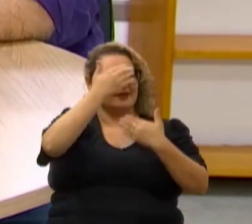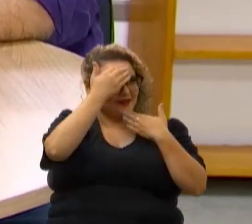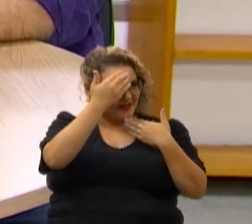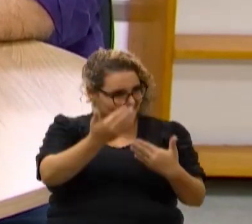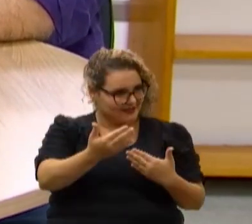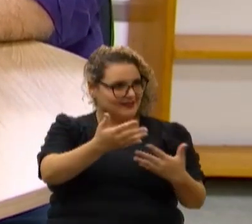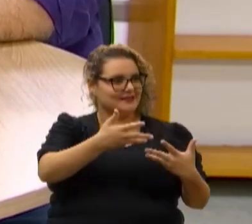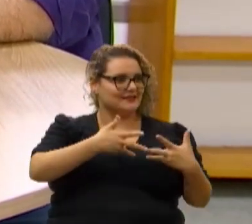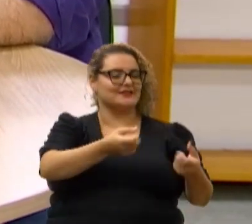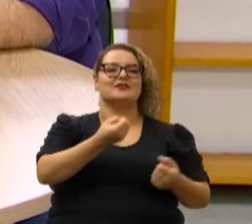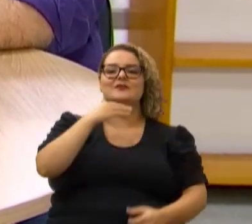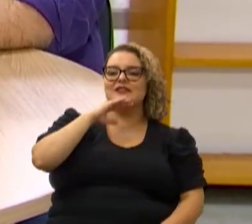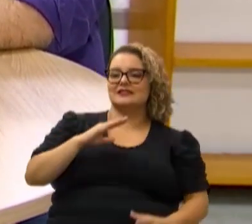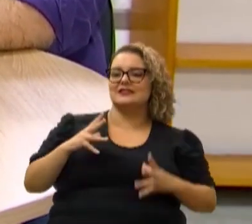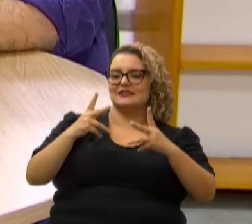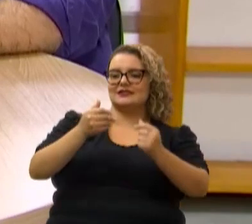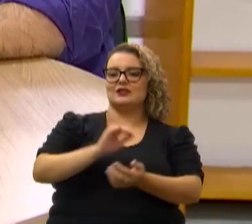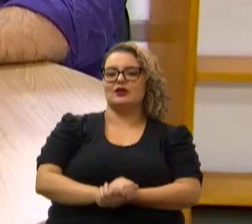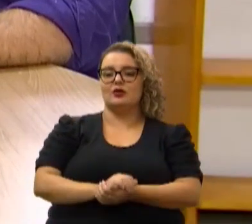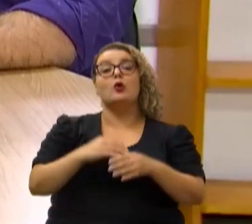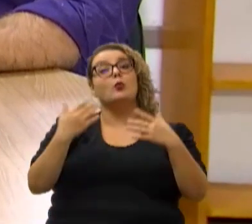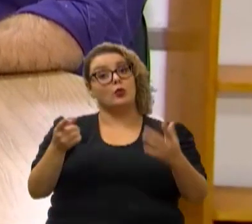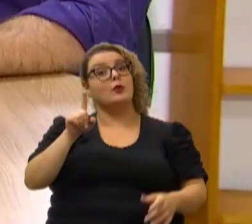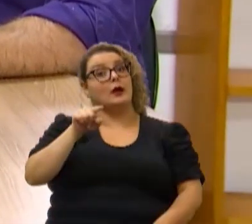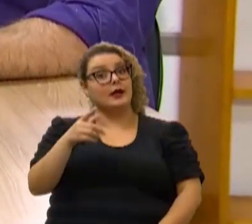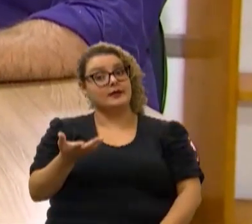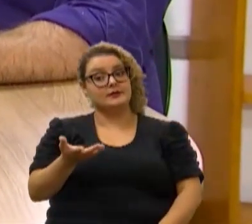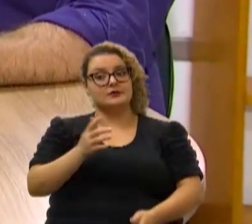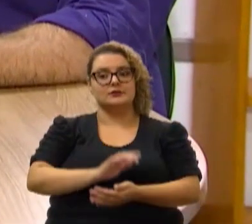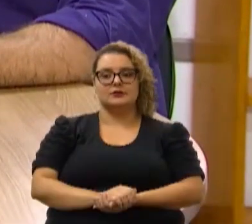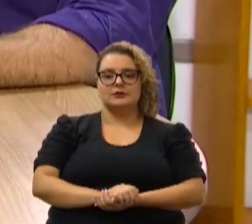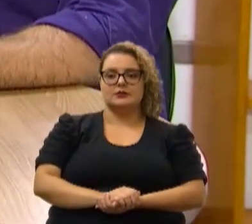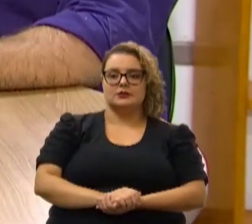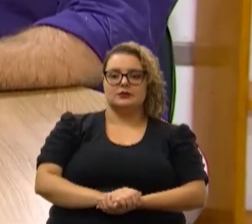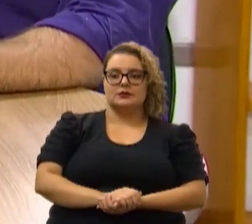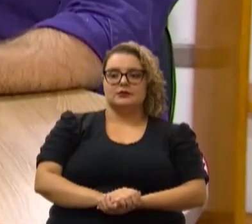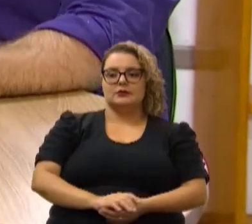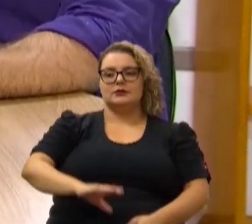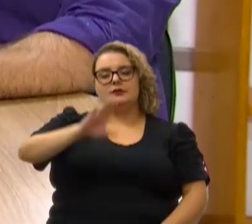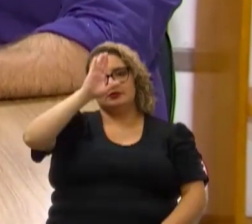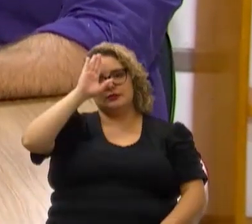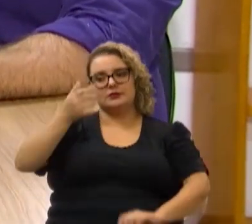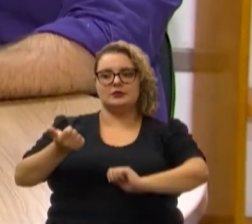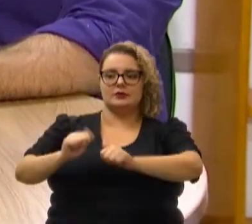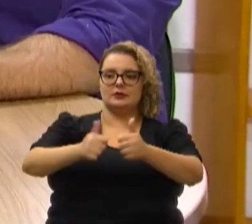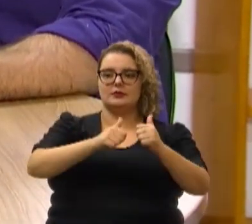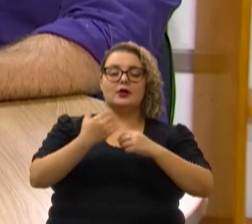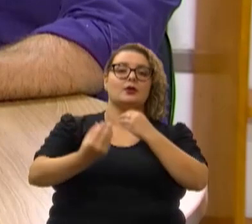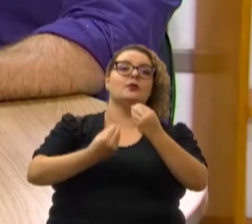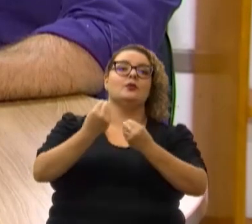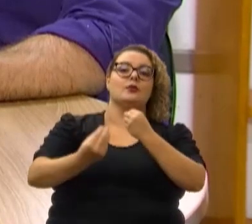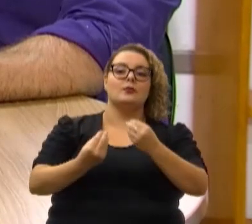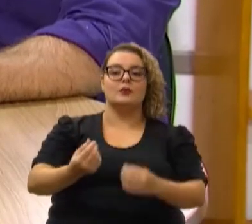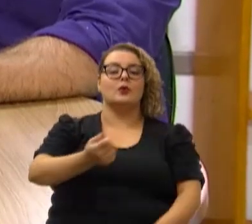obrigado pelo convite, boa tarde a todos. Bom, exatamente isso. O principal é fazer um balanço de como foi o